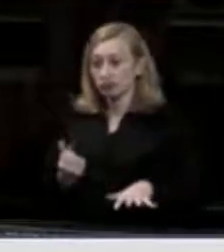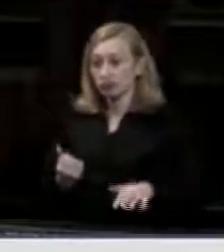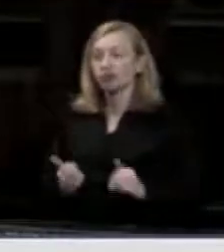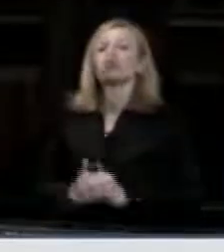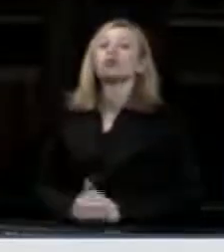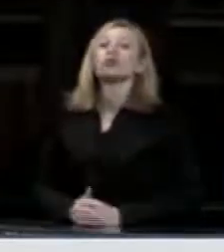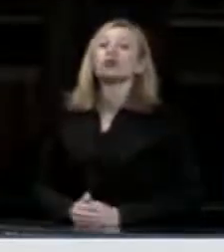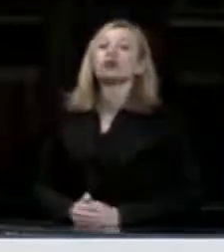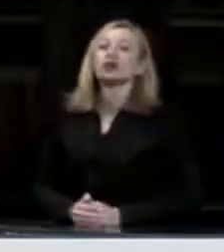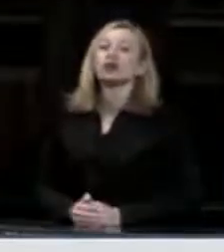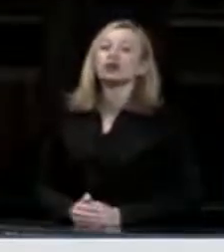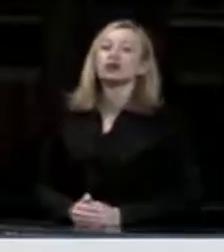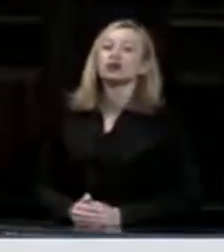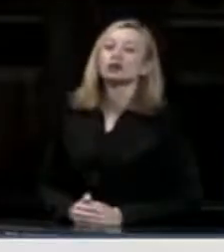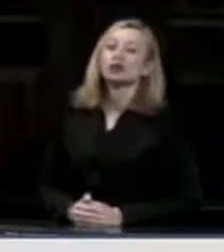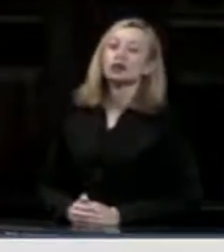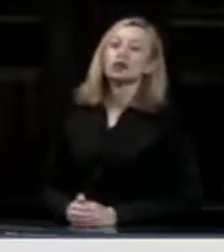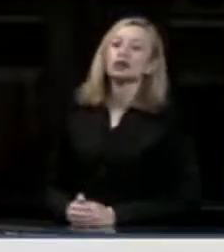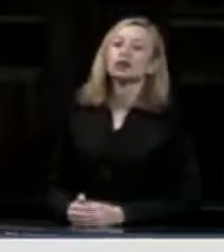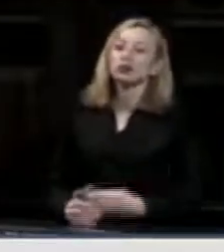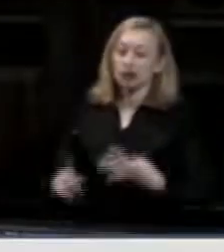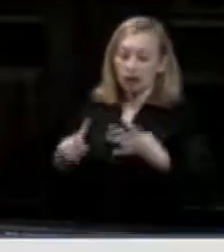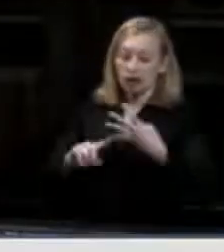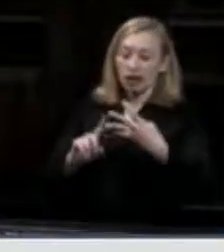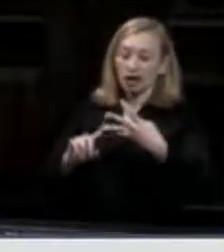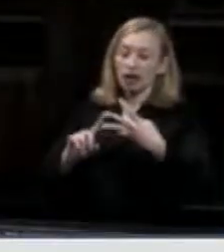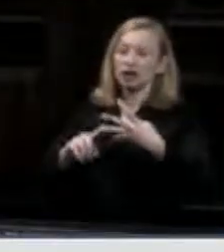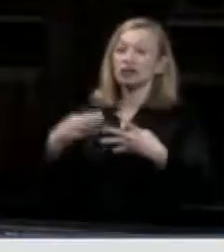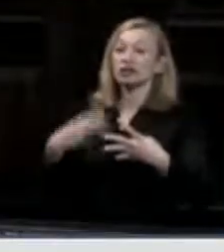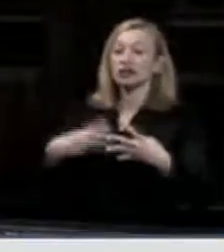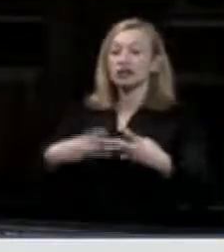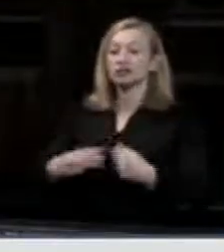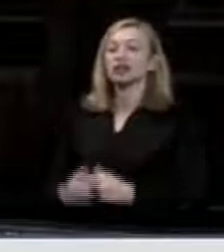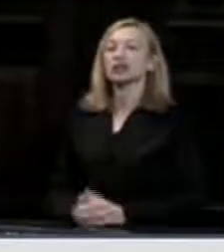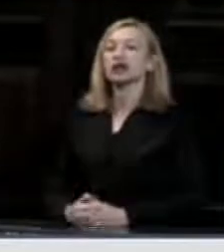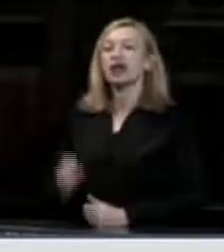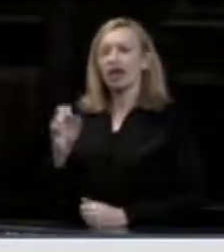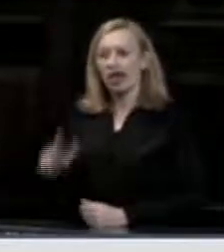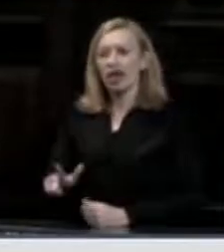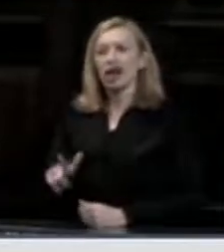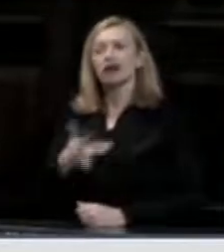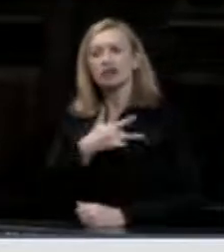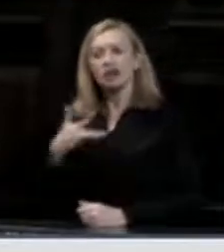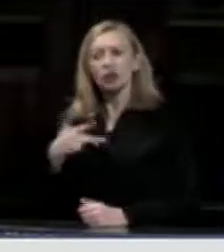A terceira macrofunção, senhor presidente, é a saúde,